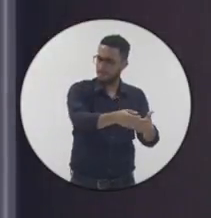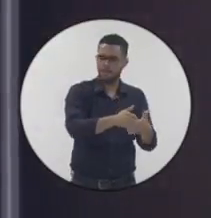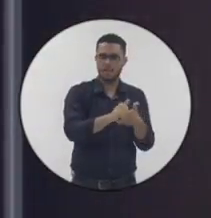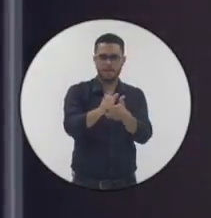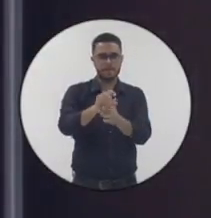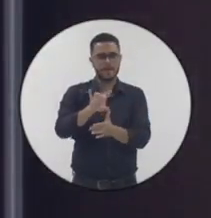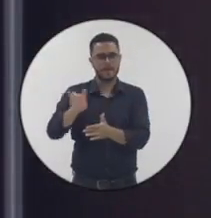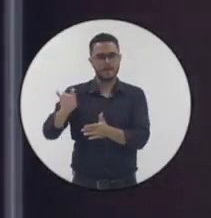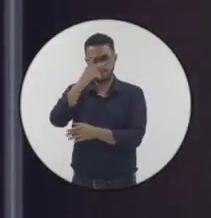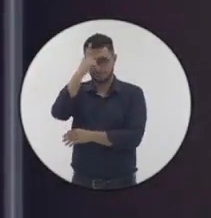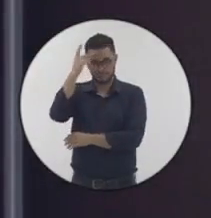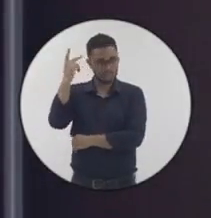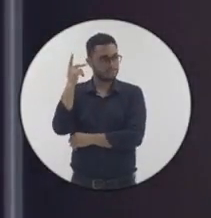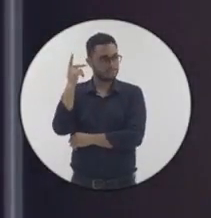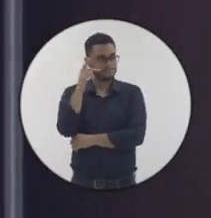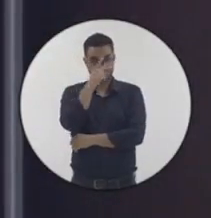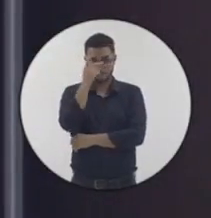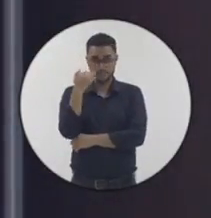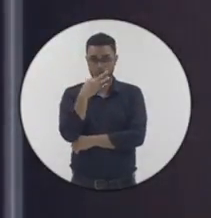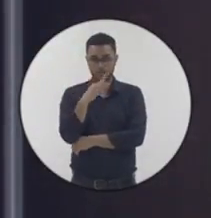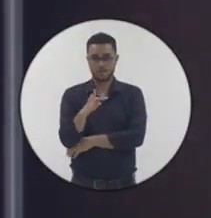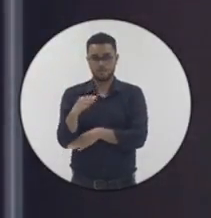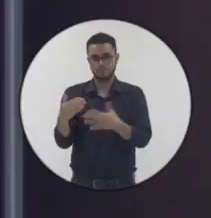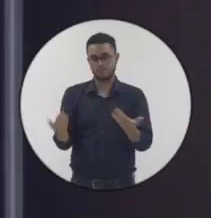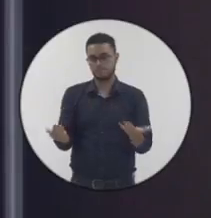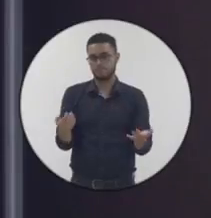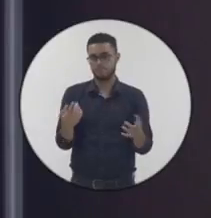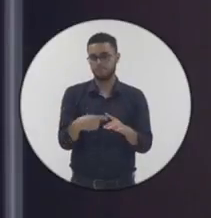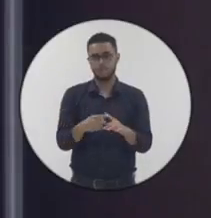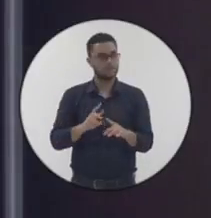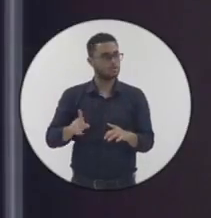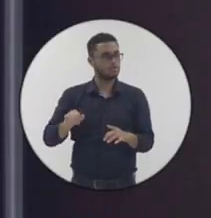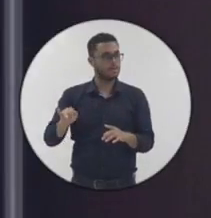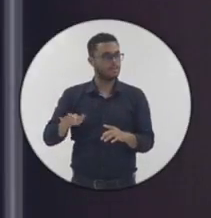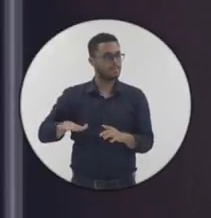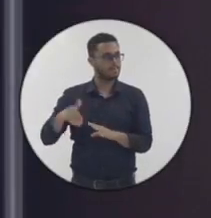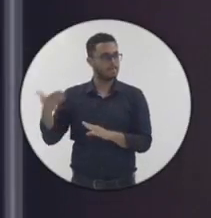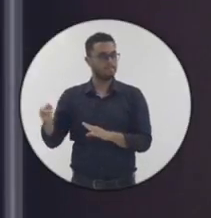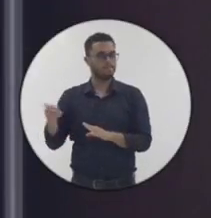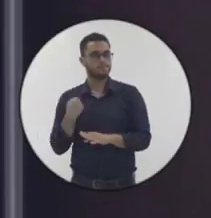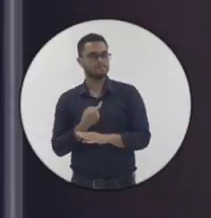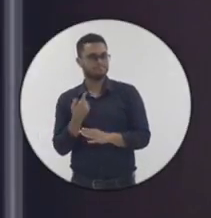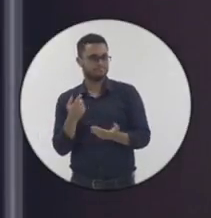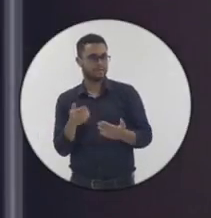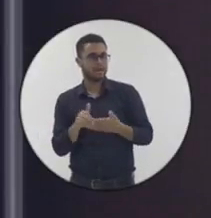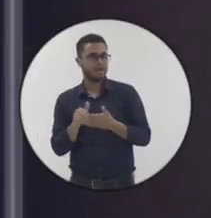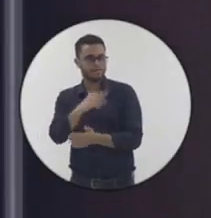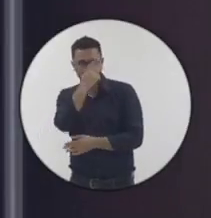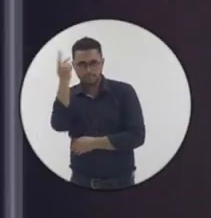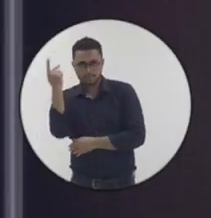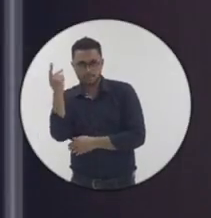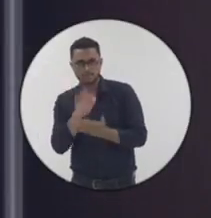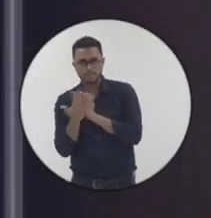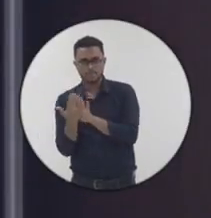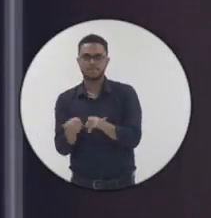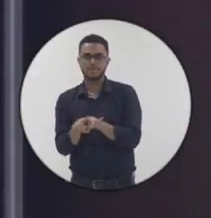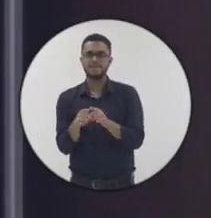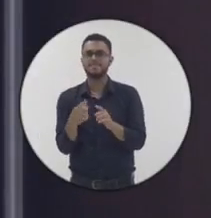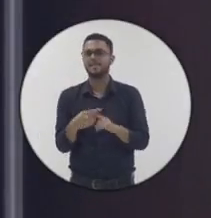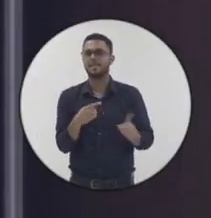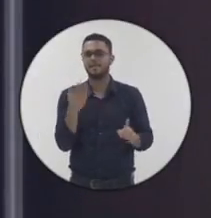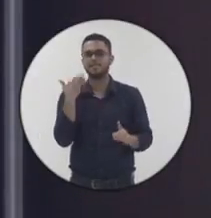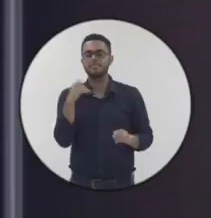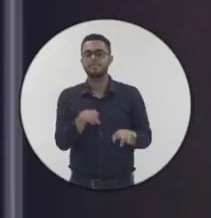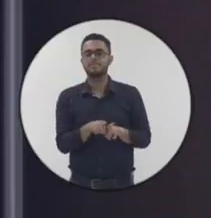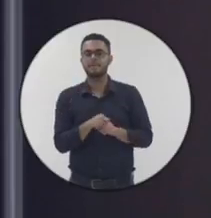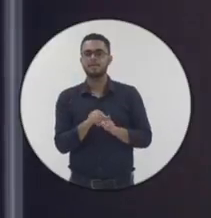Único onde as pessoas não conhecem. Né? Onde elas não estão, não é na periferia que vocês estão levando, vamos levar para as pessoas trans também, porque por mais que elas não estejam na periferia, elas